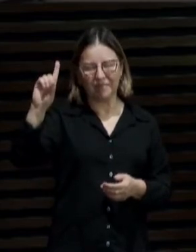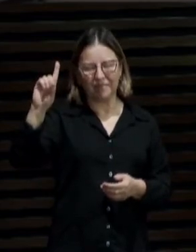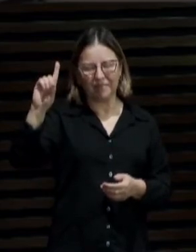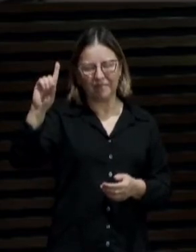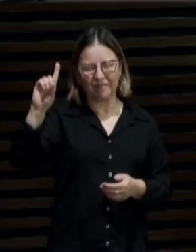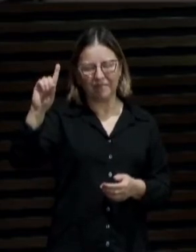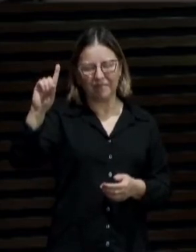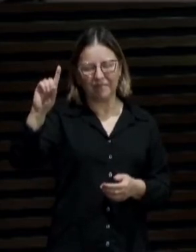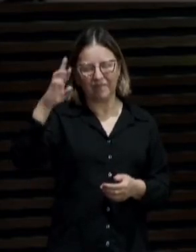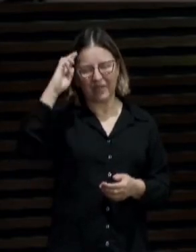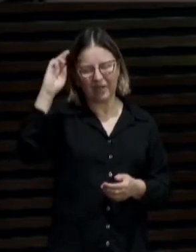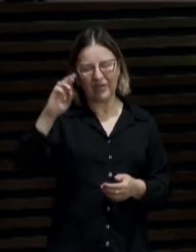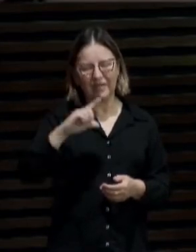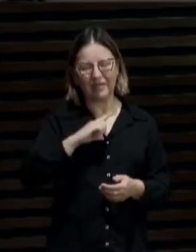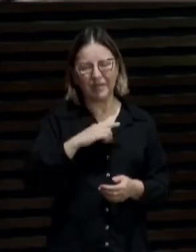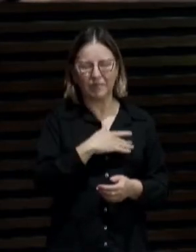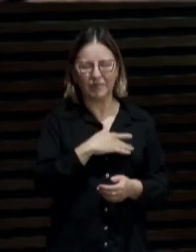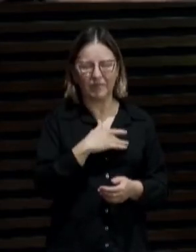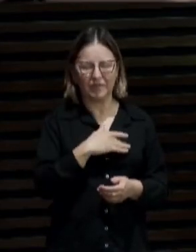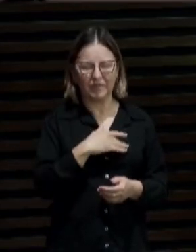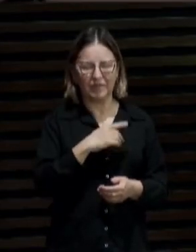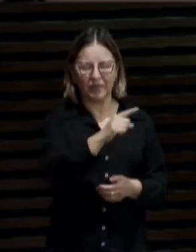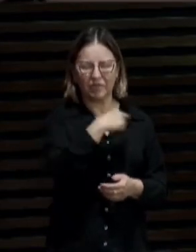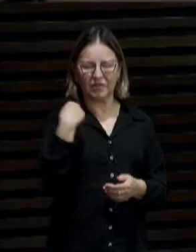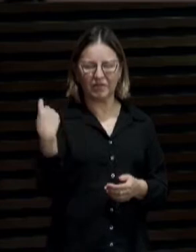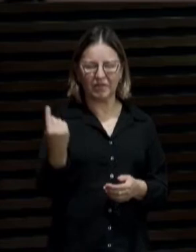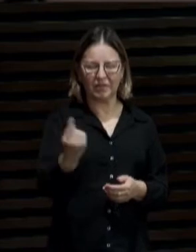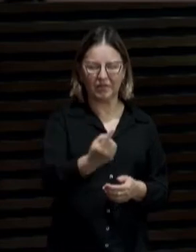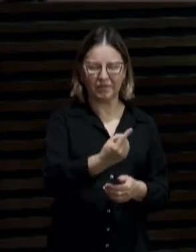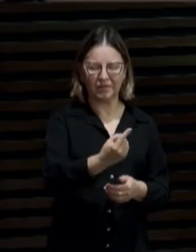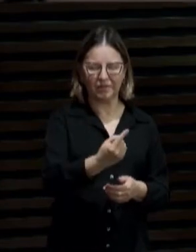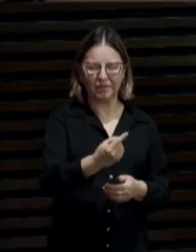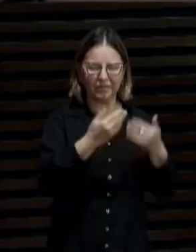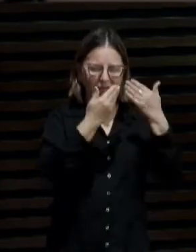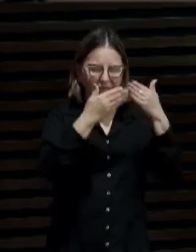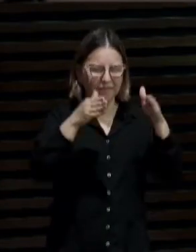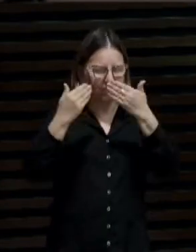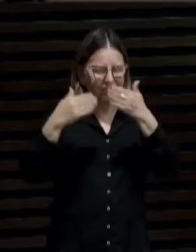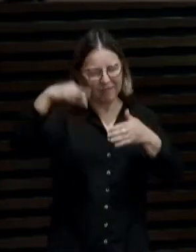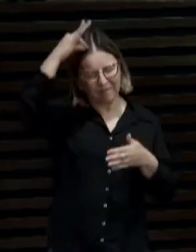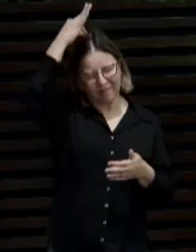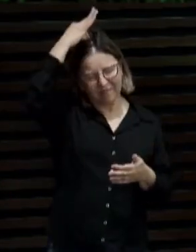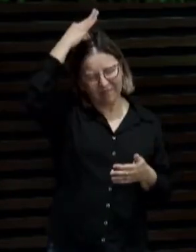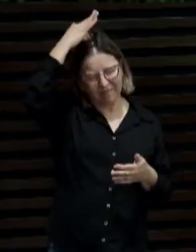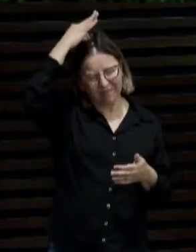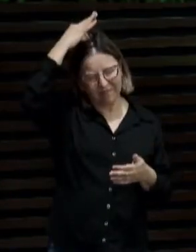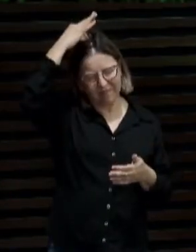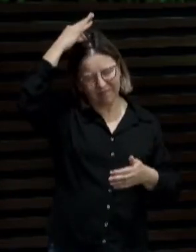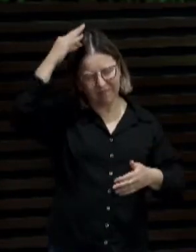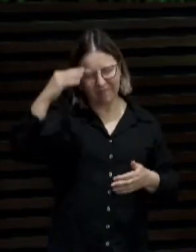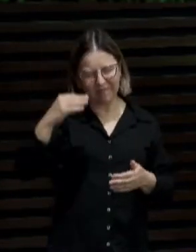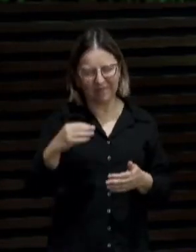que o Senhor tenha misericórdia de nós e abra os nossos olhos, prepara o terreno dos